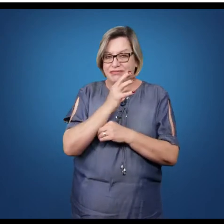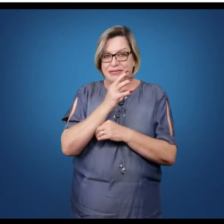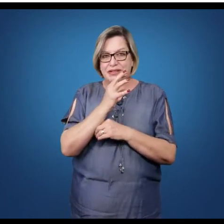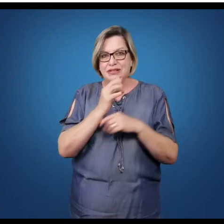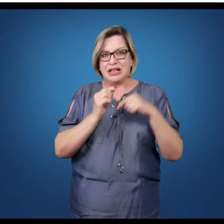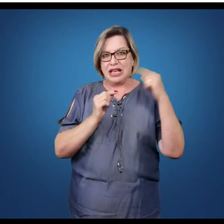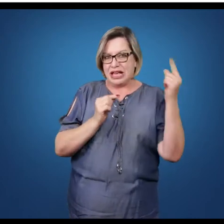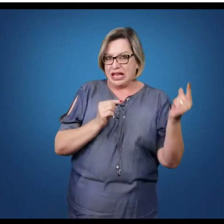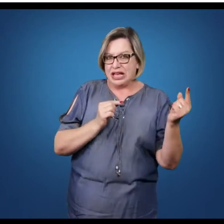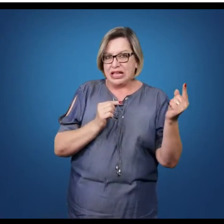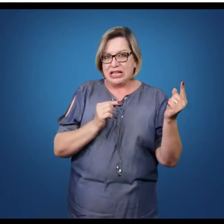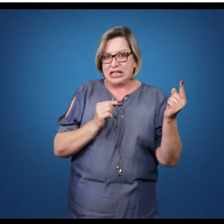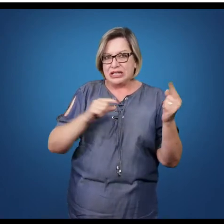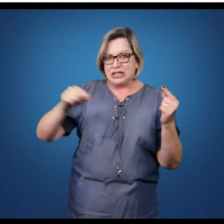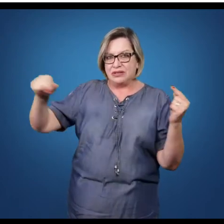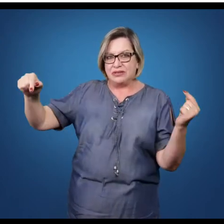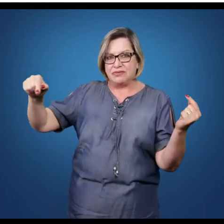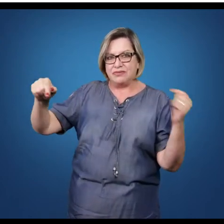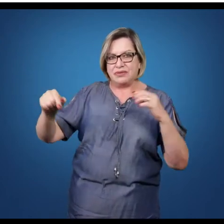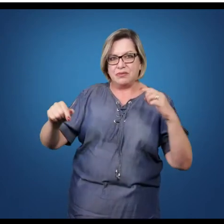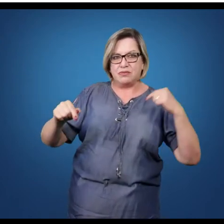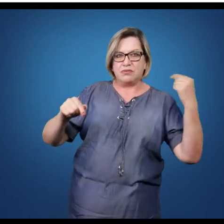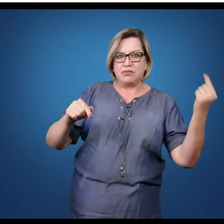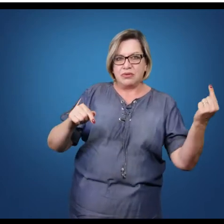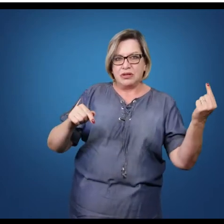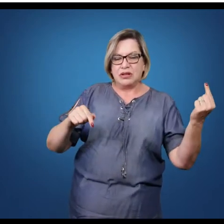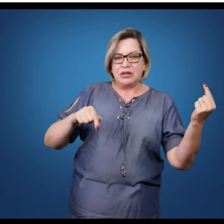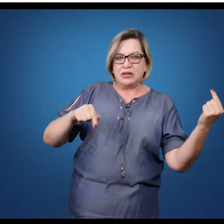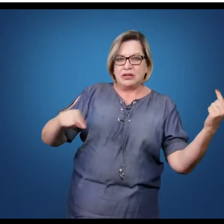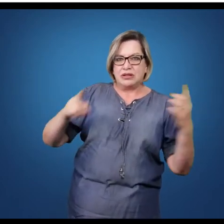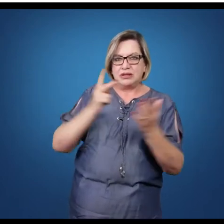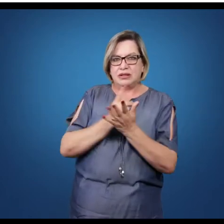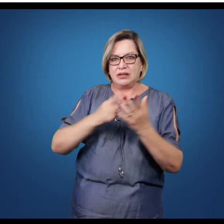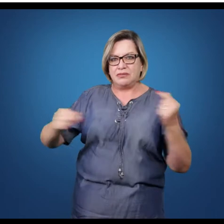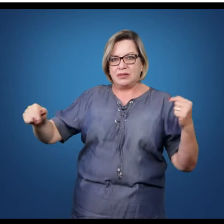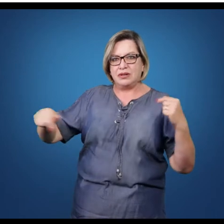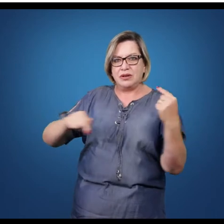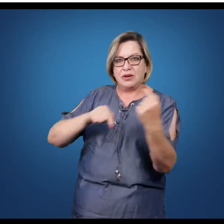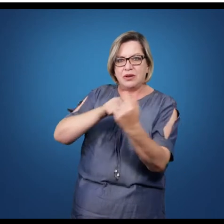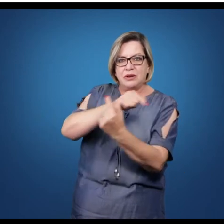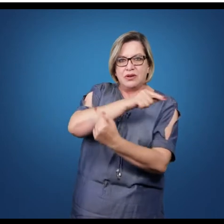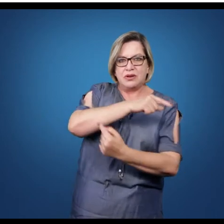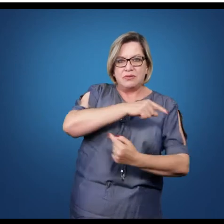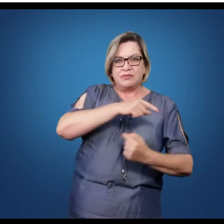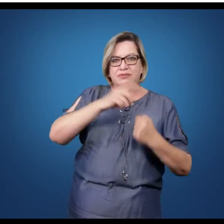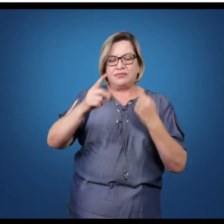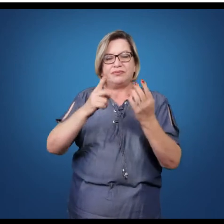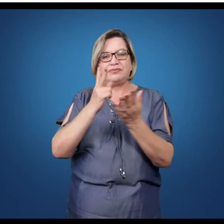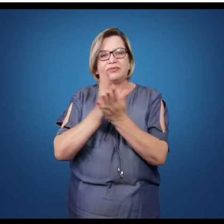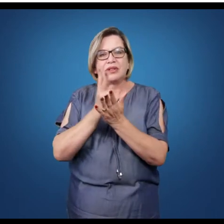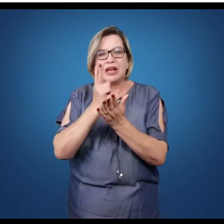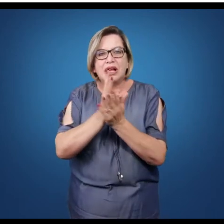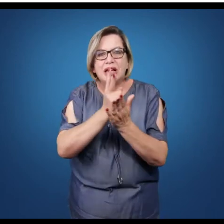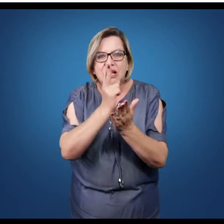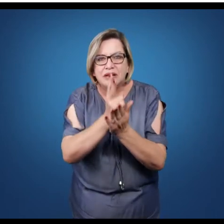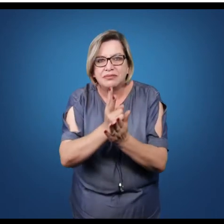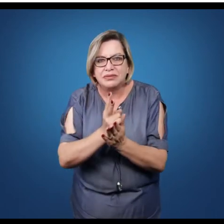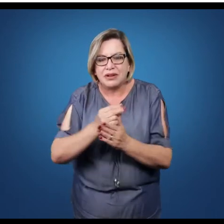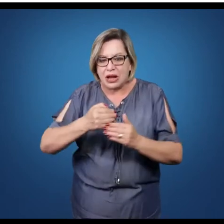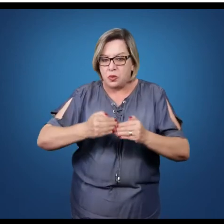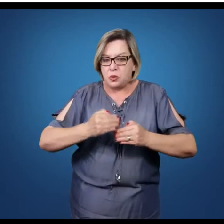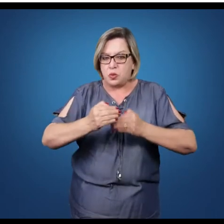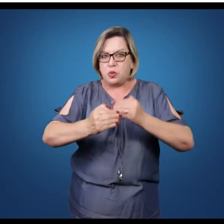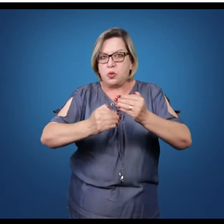para o Igor e o Igor vai passar a bola para a Milena, mas sempre indo atrás da bola e progredindo e avançando na